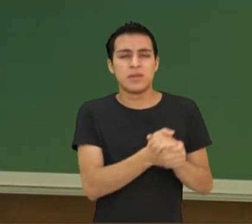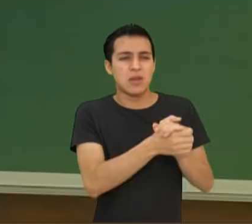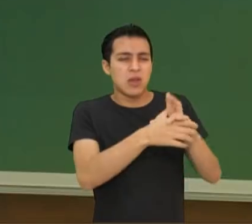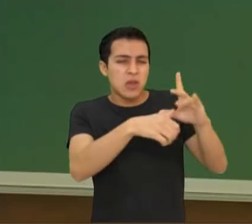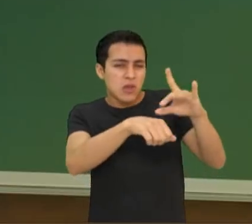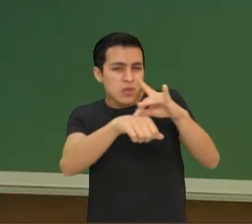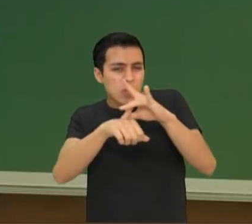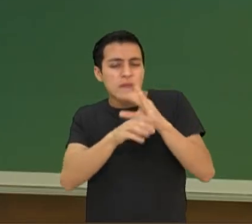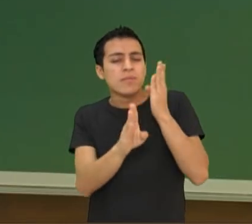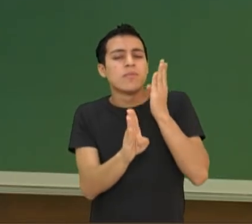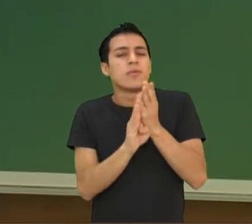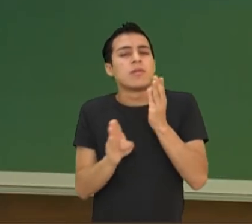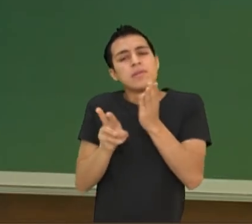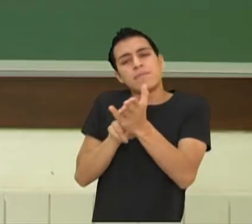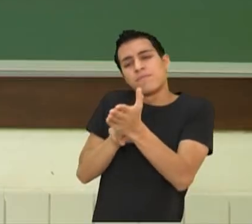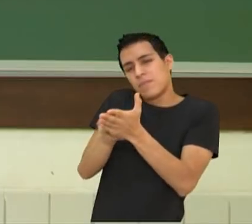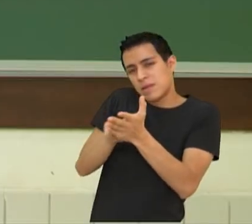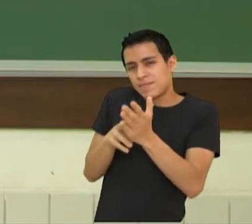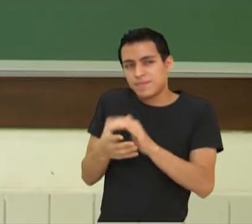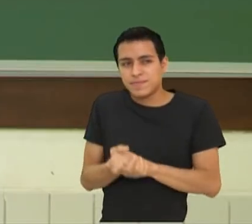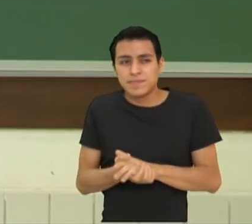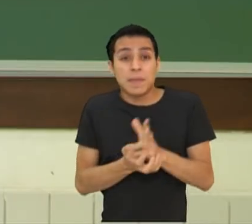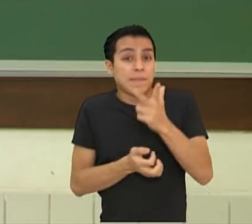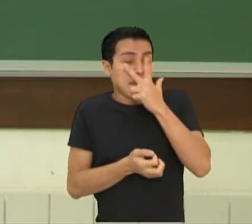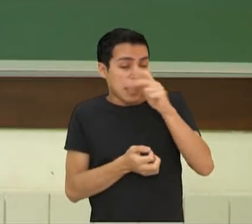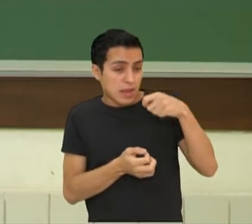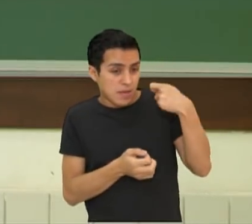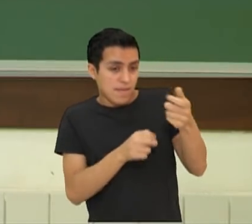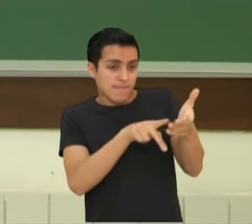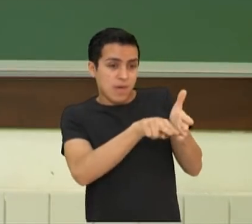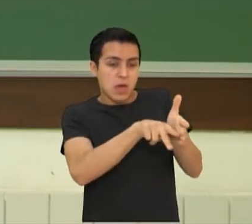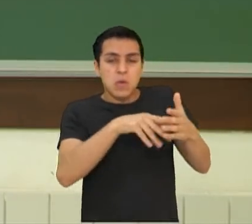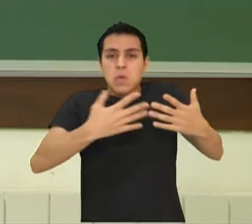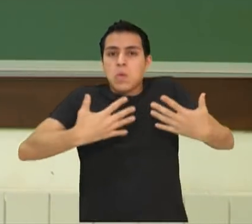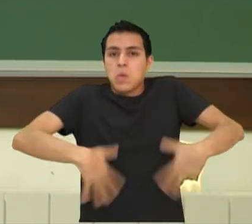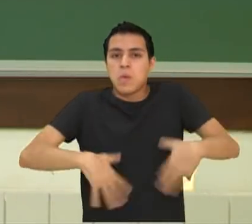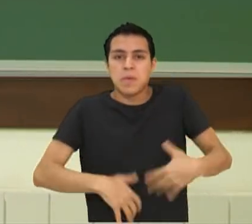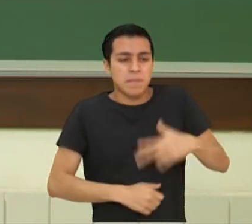Doenças causadas por bactérias. Parece que quando se fala bactéria,